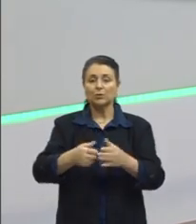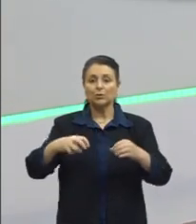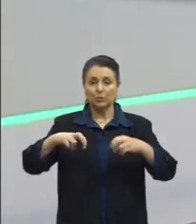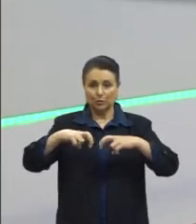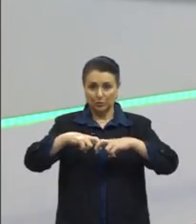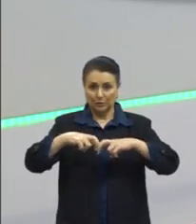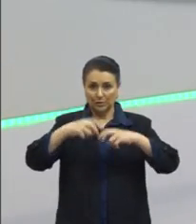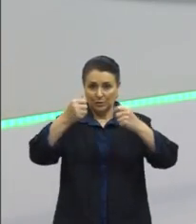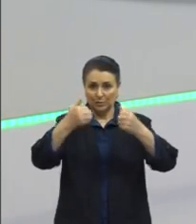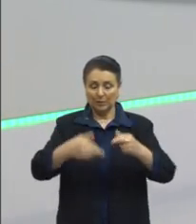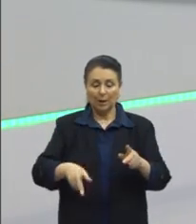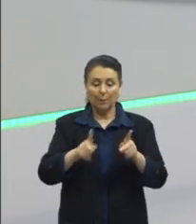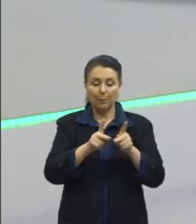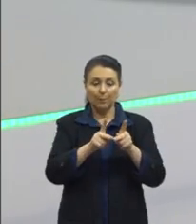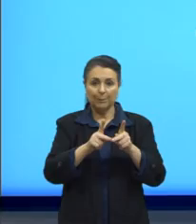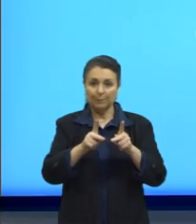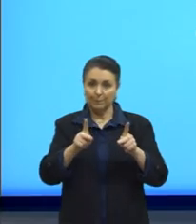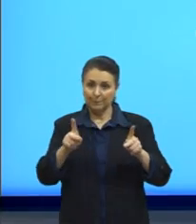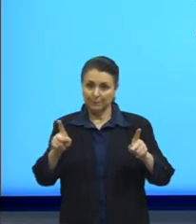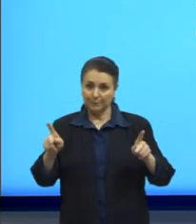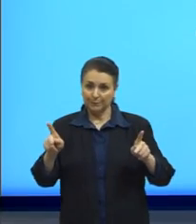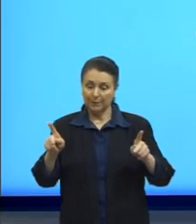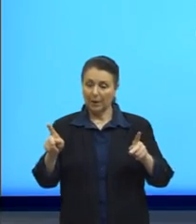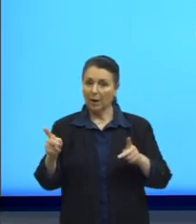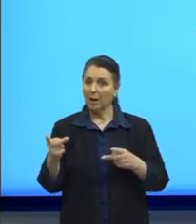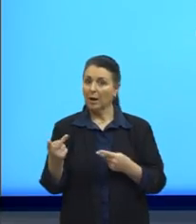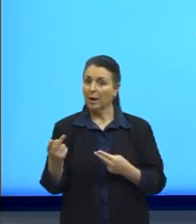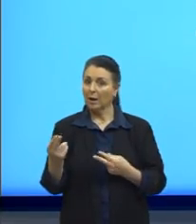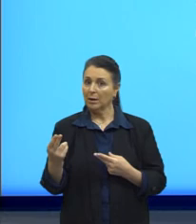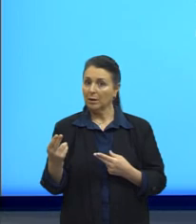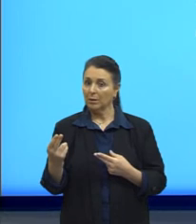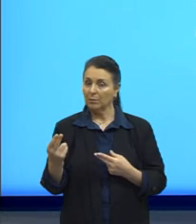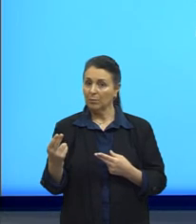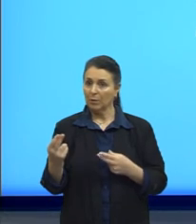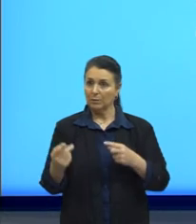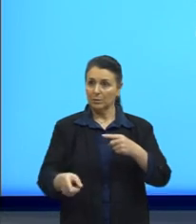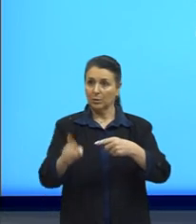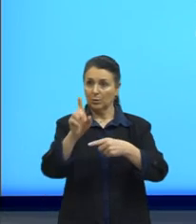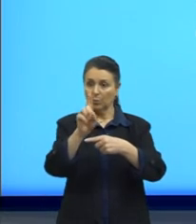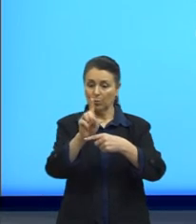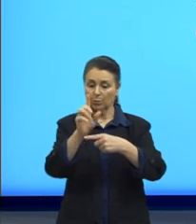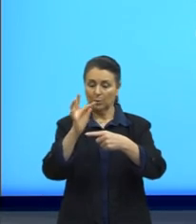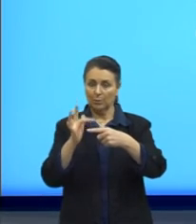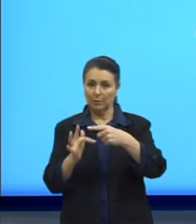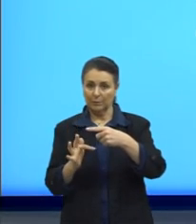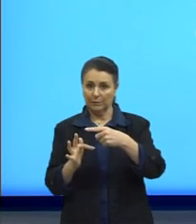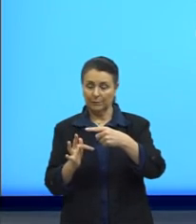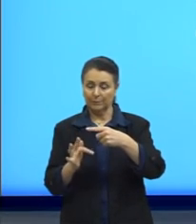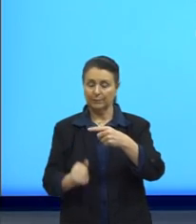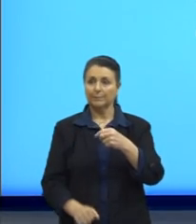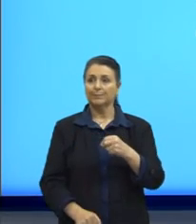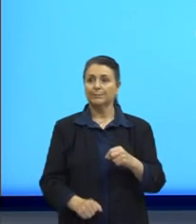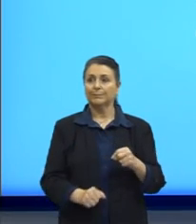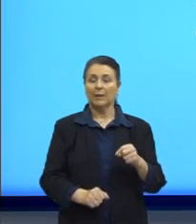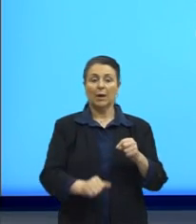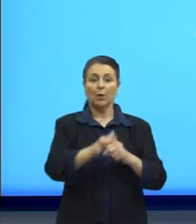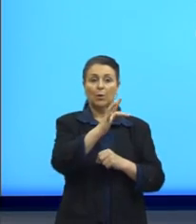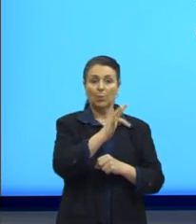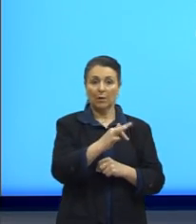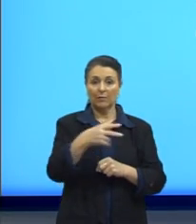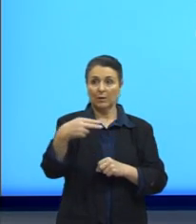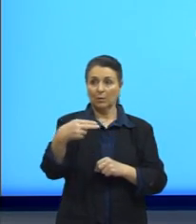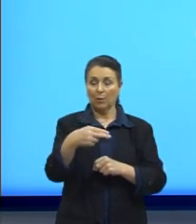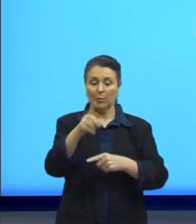o período a gente pode dizer que ele é igual a um sobre a frequência e a frequência igual